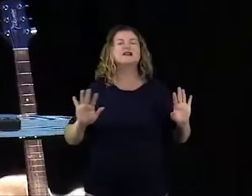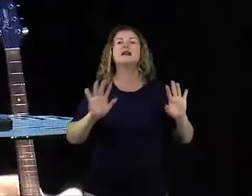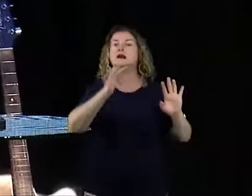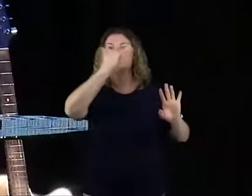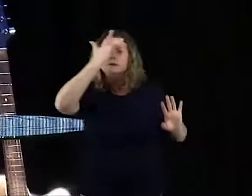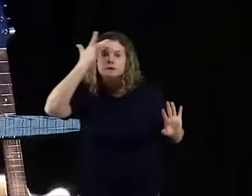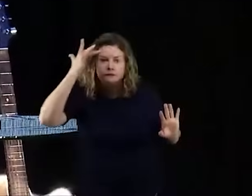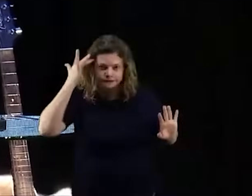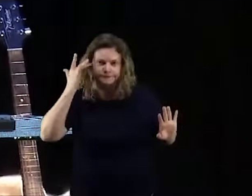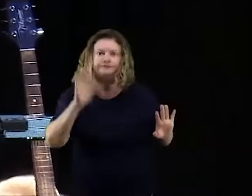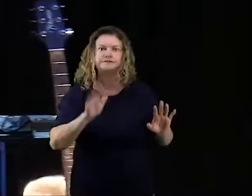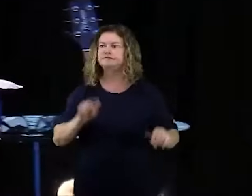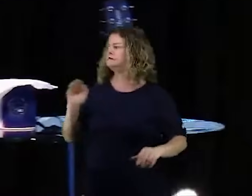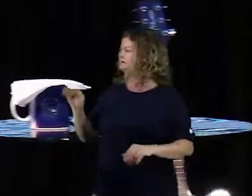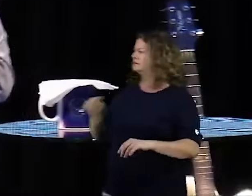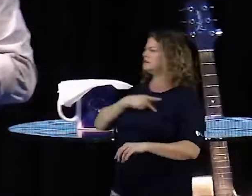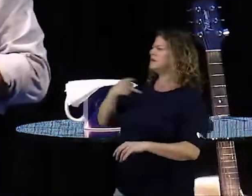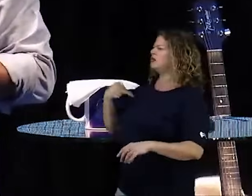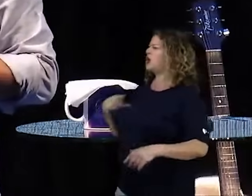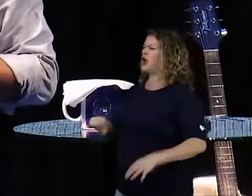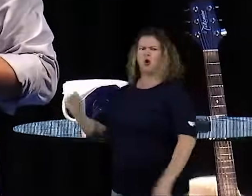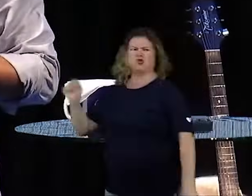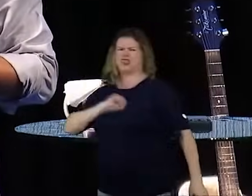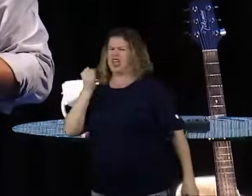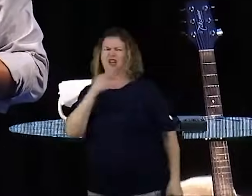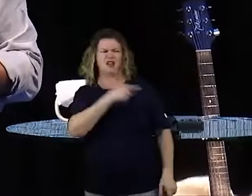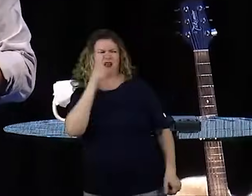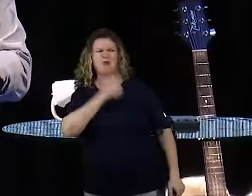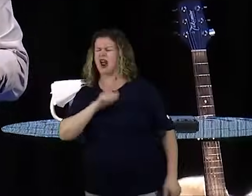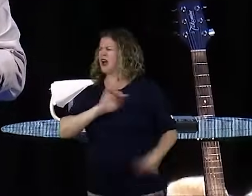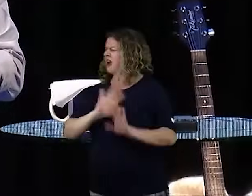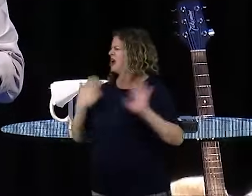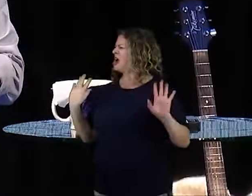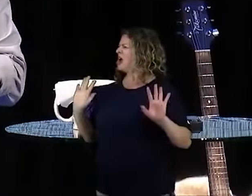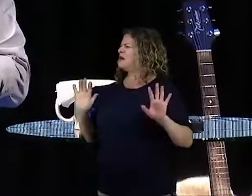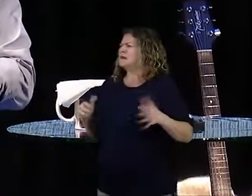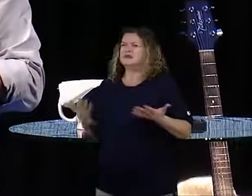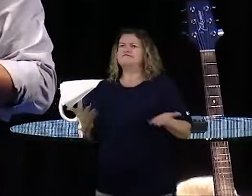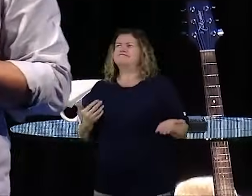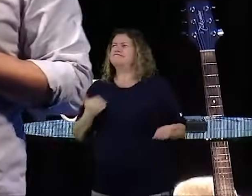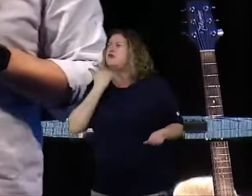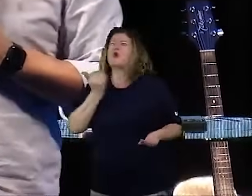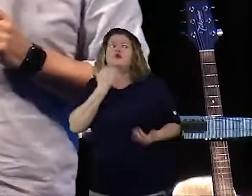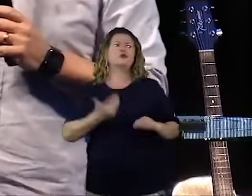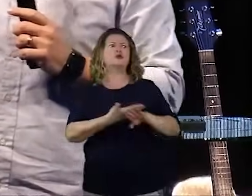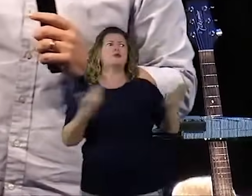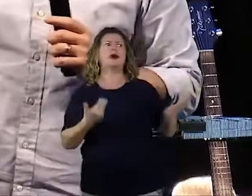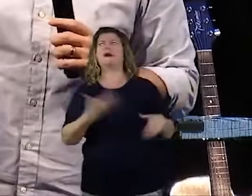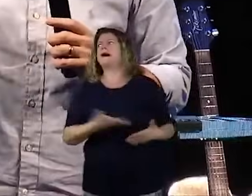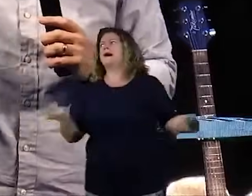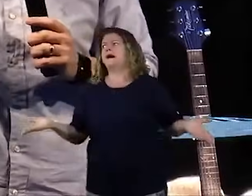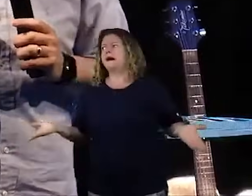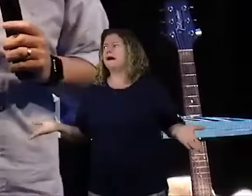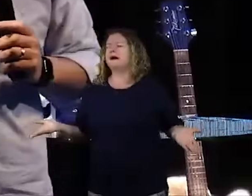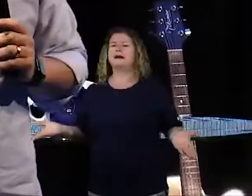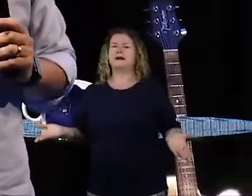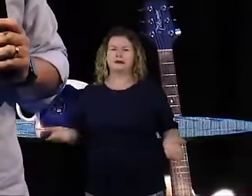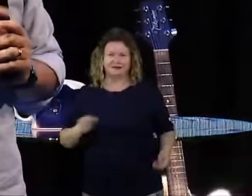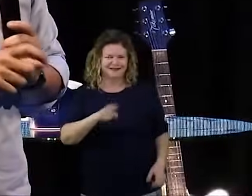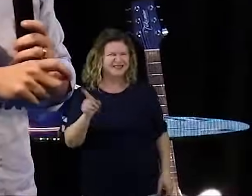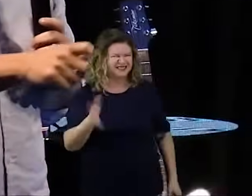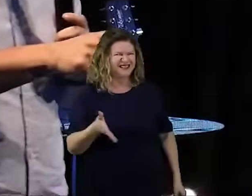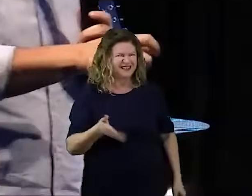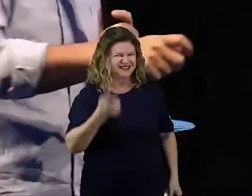no gabinete fal assim pastor eu odeio essa mulher mas eu não consigo consigo me separar dela vocês devem ver em alguns lugares